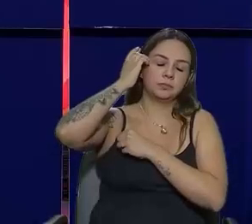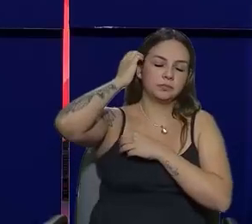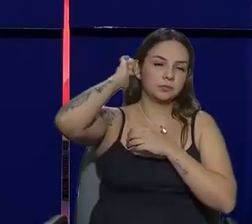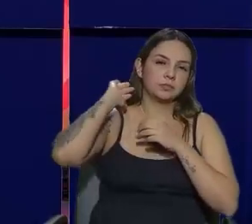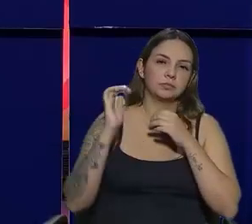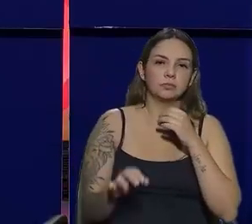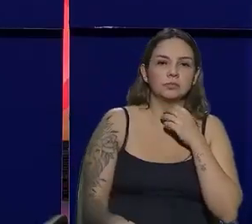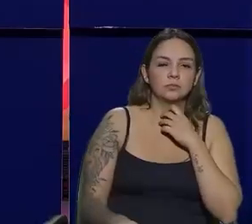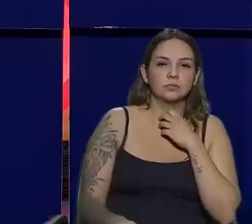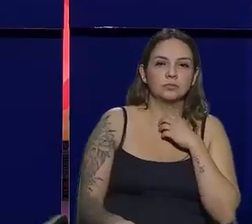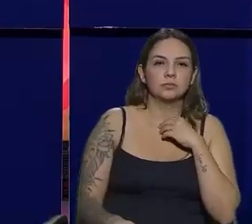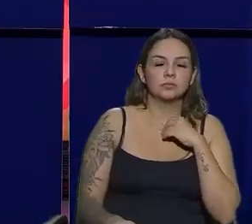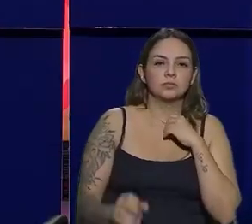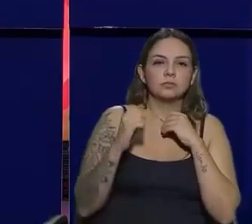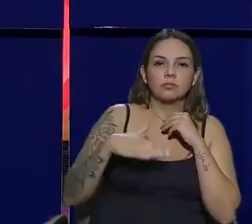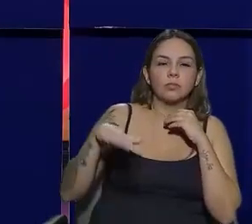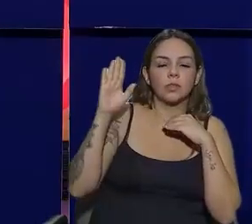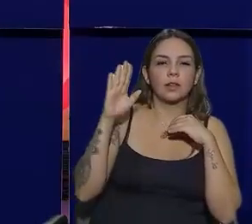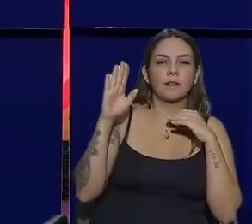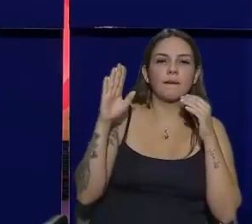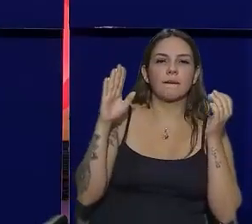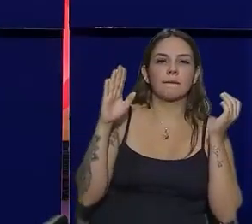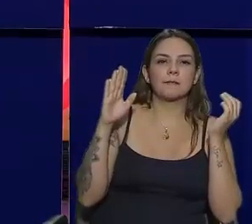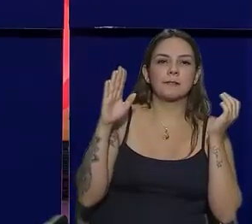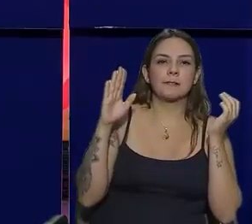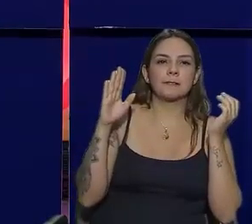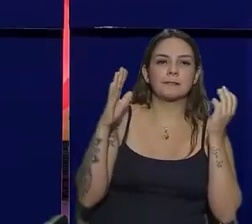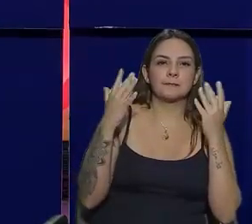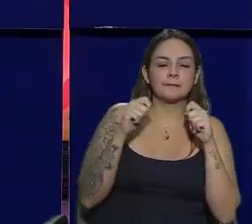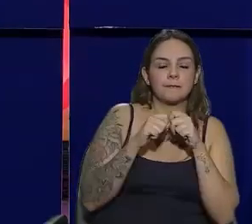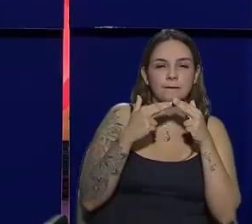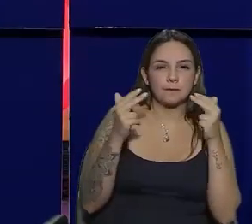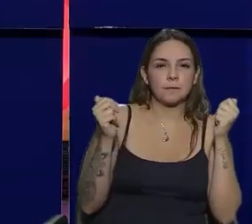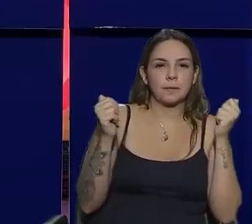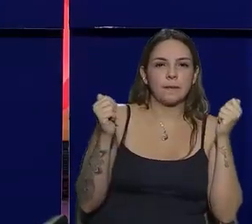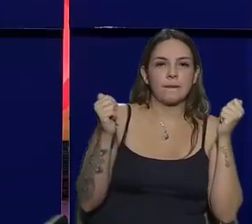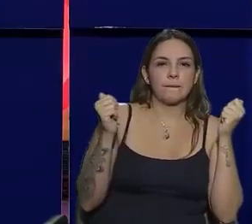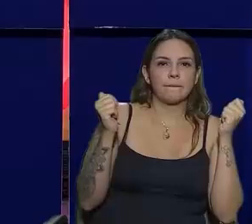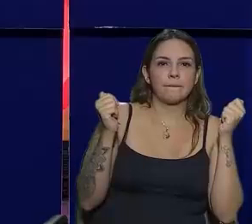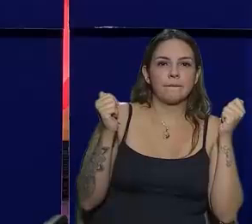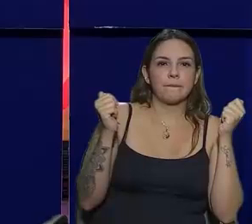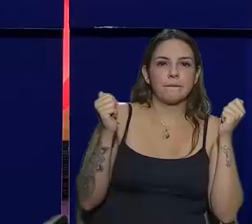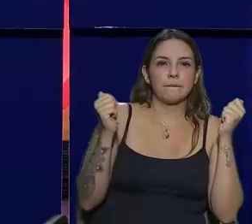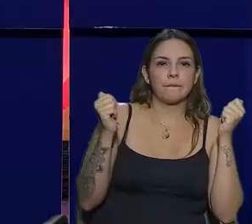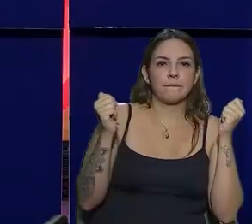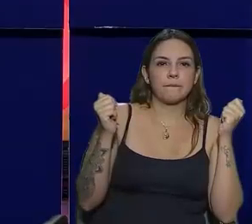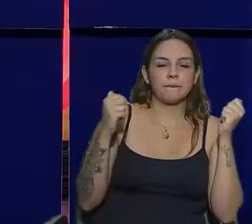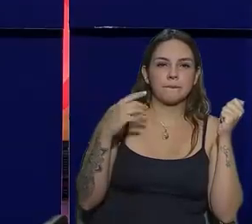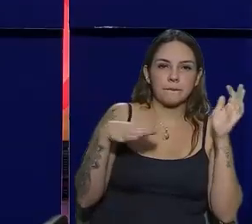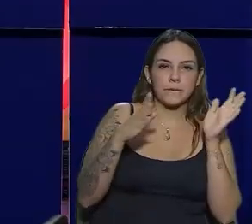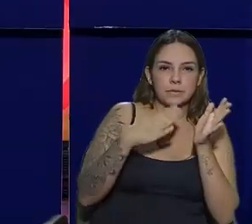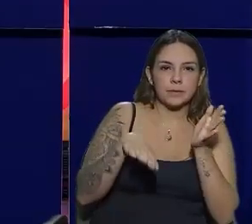que poderia crescer, poderia ser alguém que ia se valer das mãos para fazer algo. E ao final, quando ela